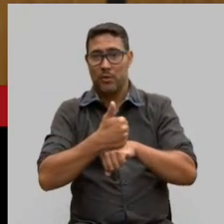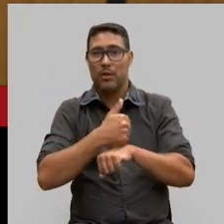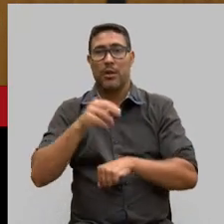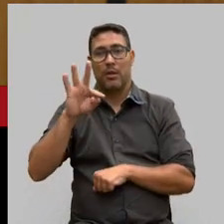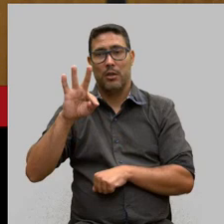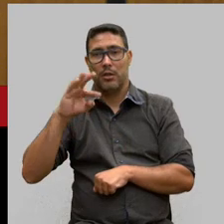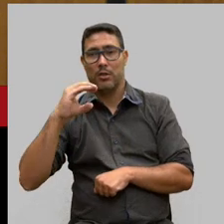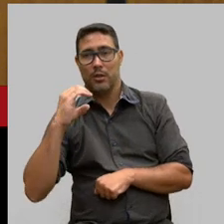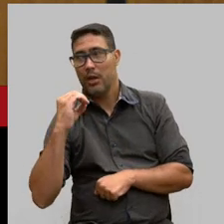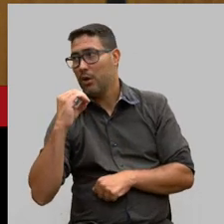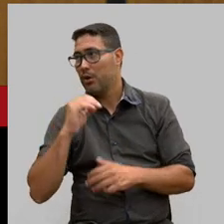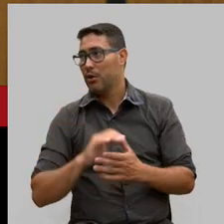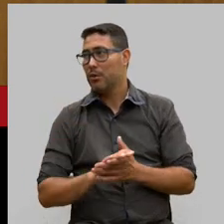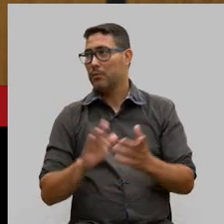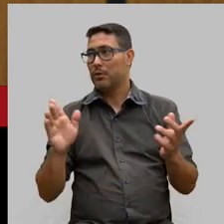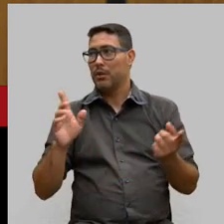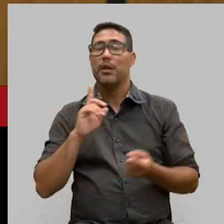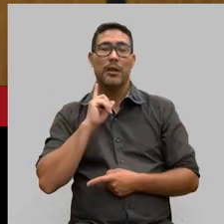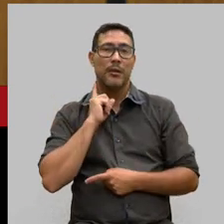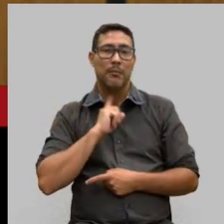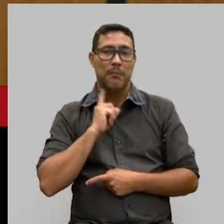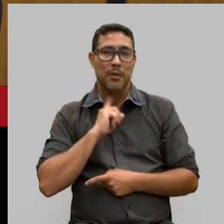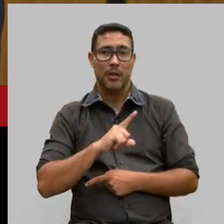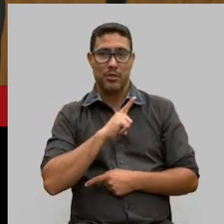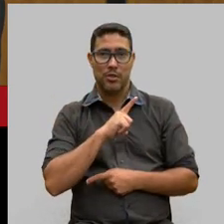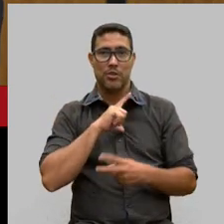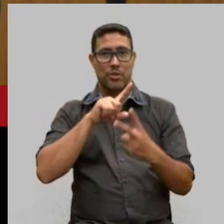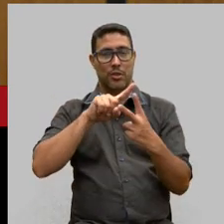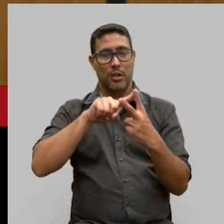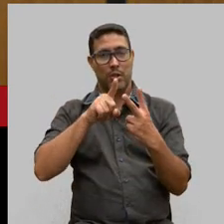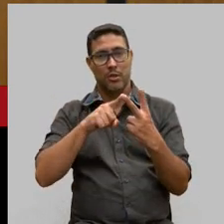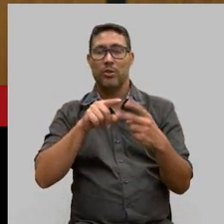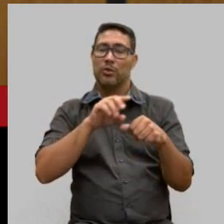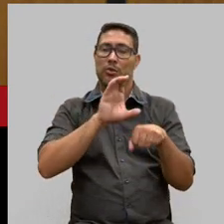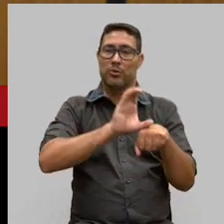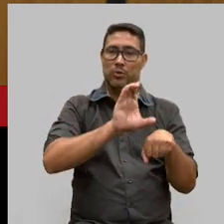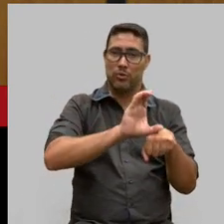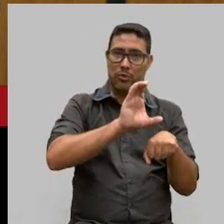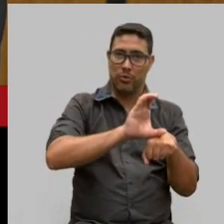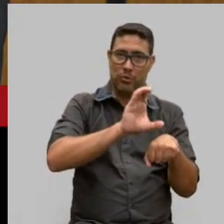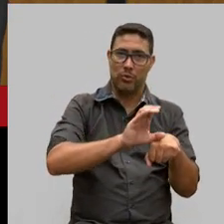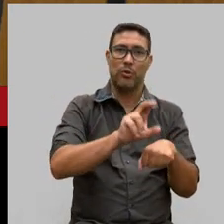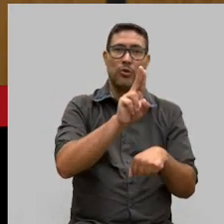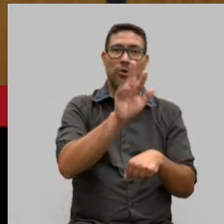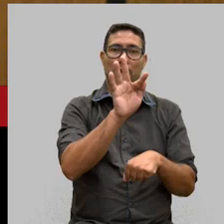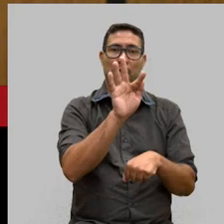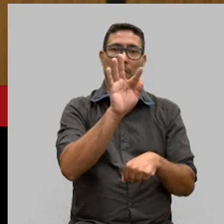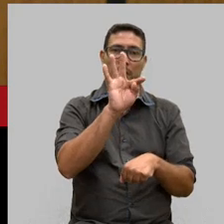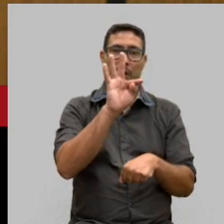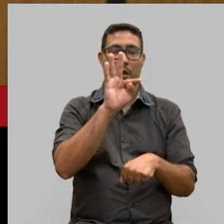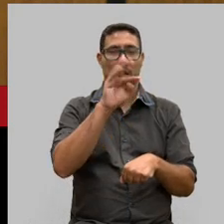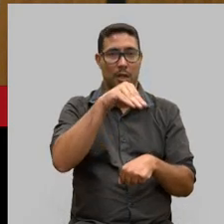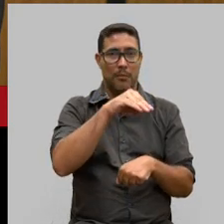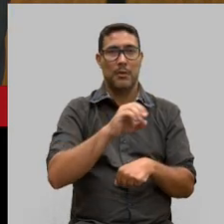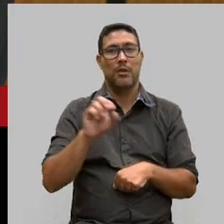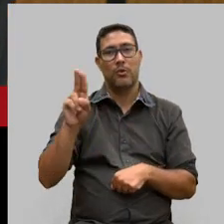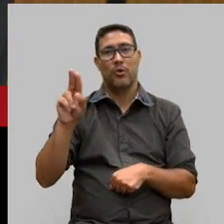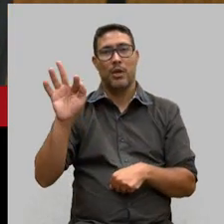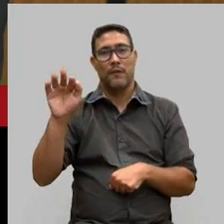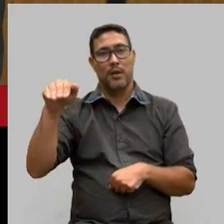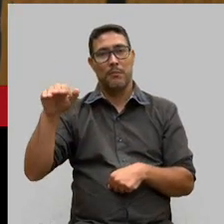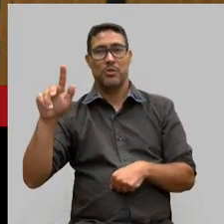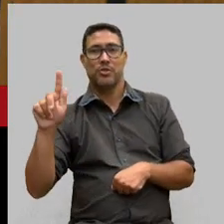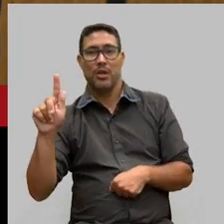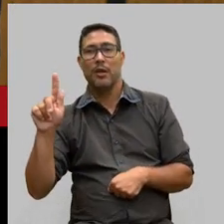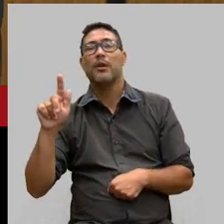dito Aqui Minas nós temos os dois cursos nas instituições públicas federais o ftm e o FMG então a gente já vem